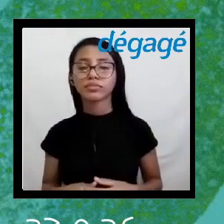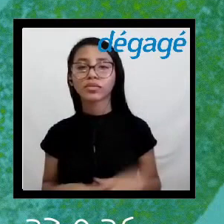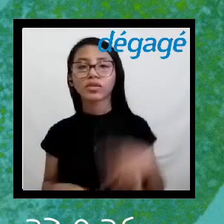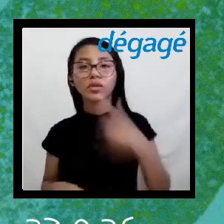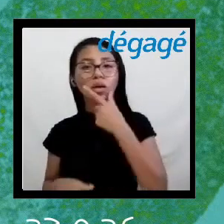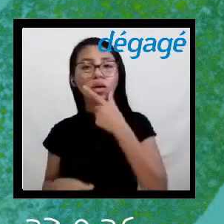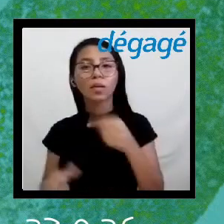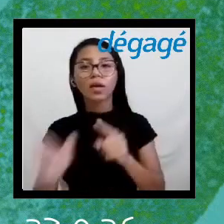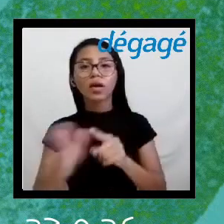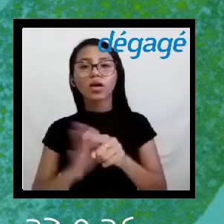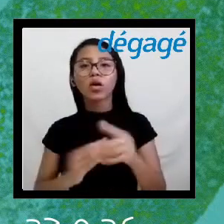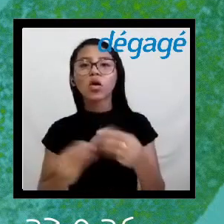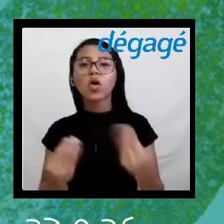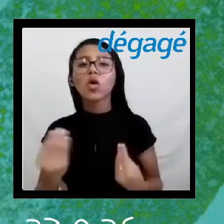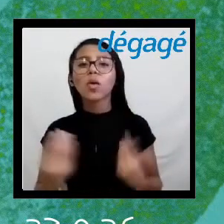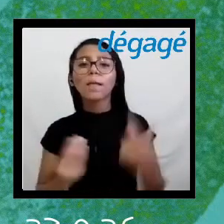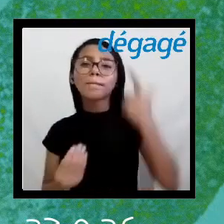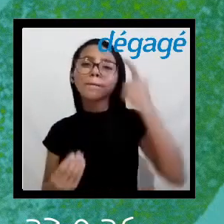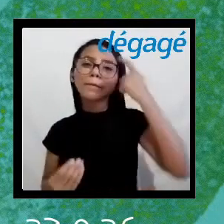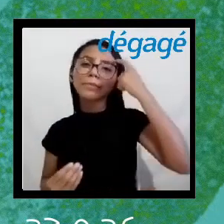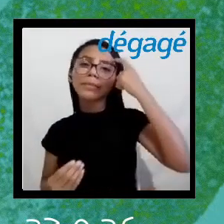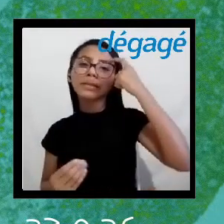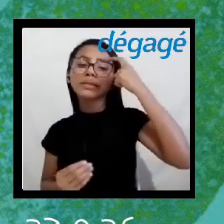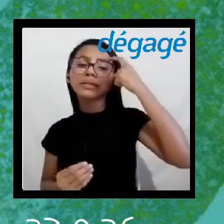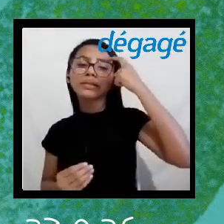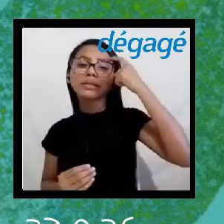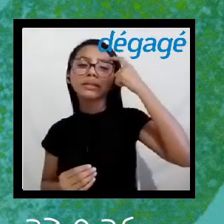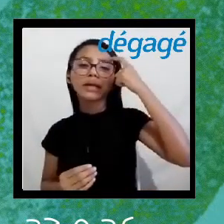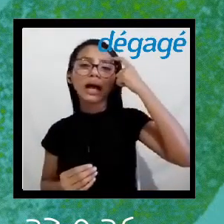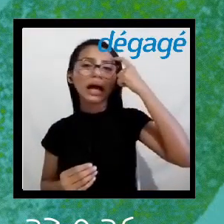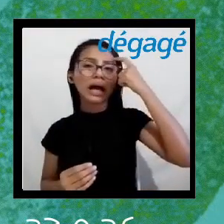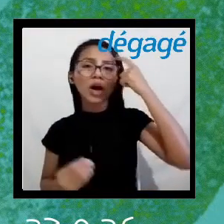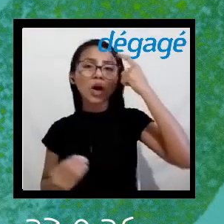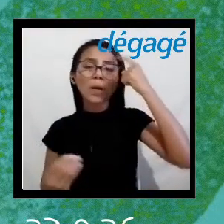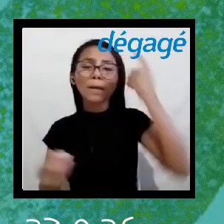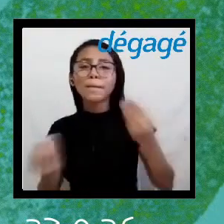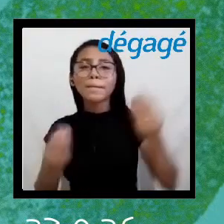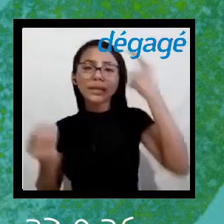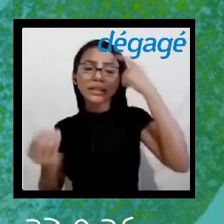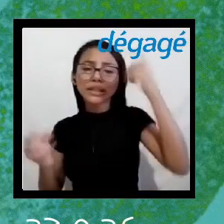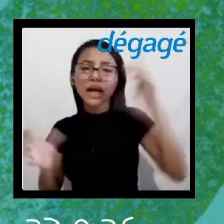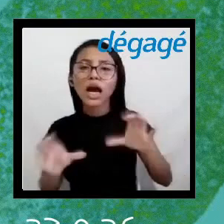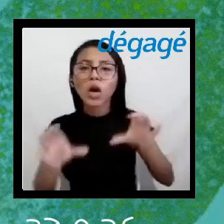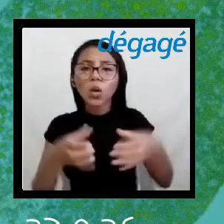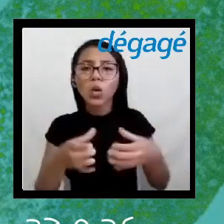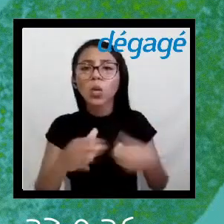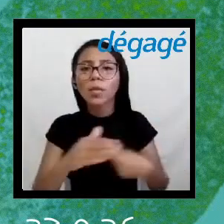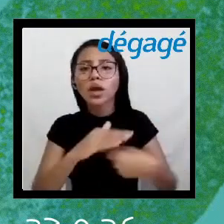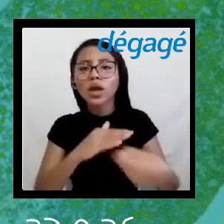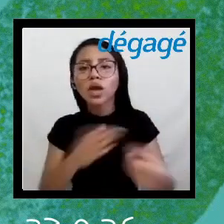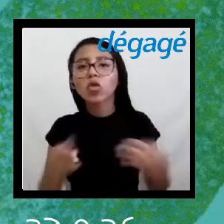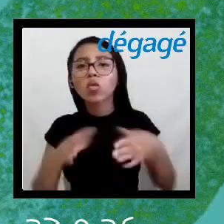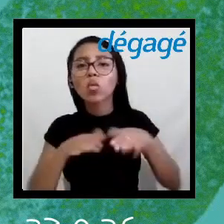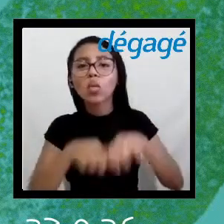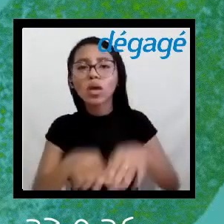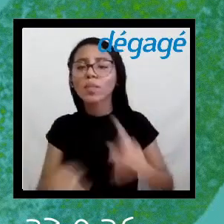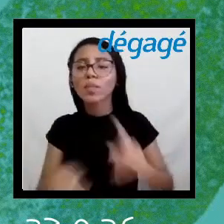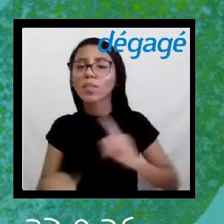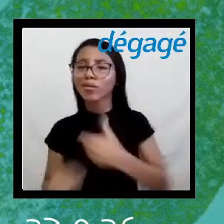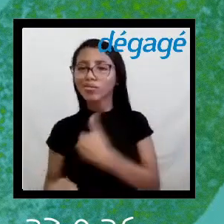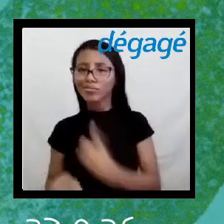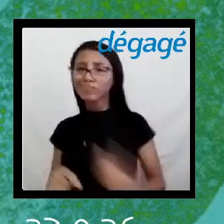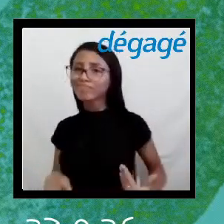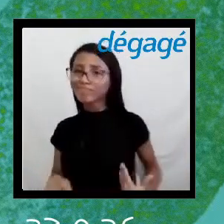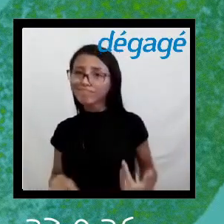ações, uma vez que existe um governo avassalador, como pensar nesses corpos genuínos, mas que